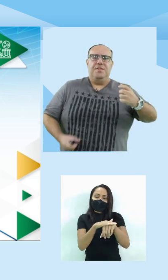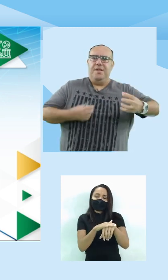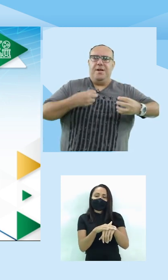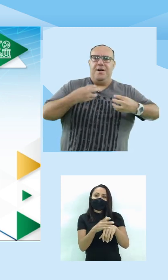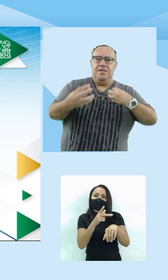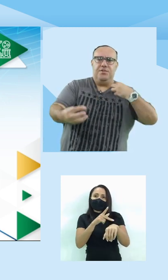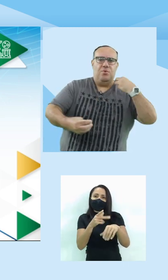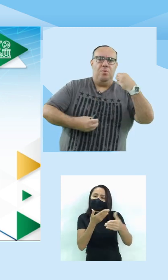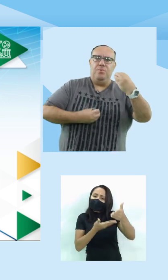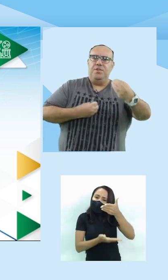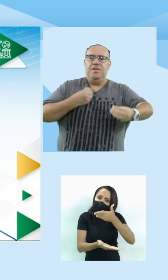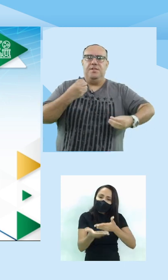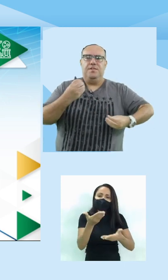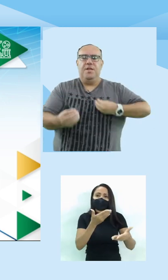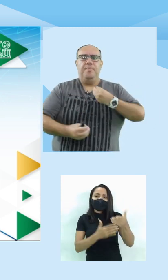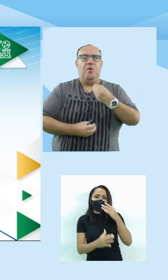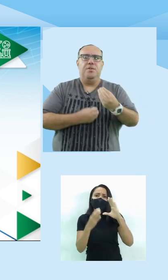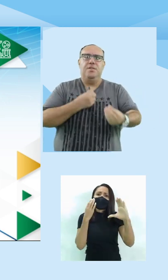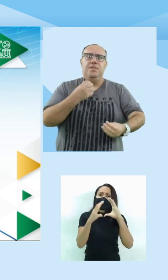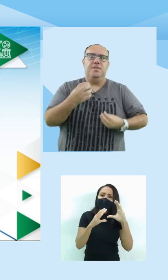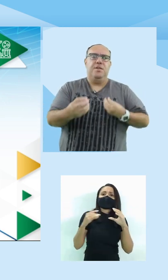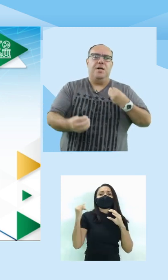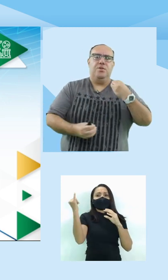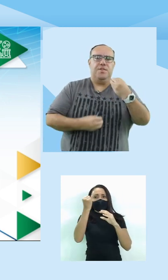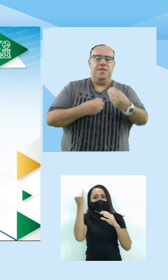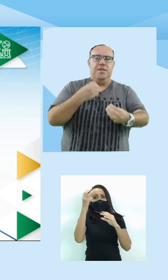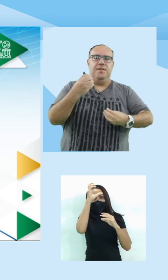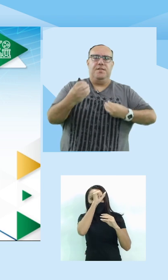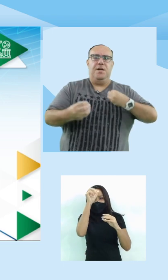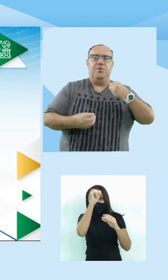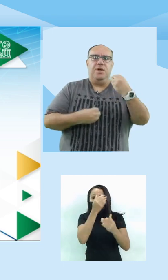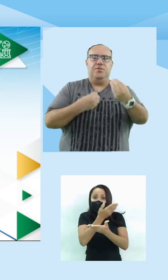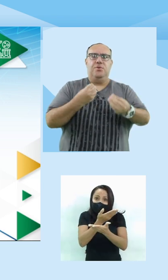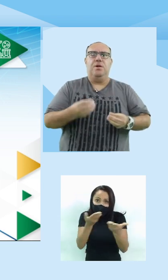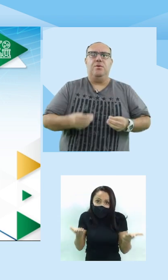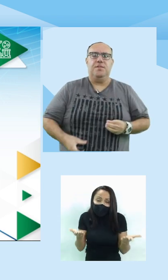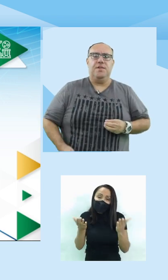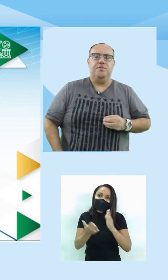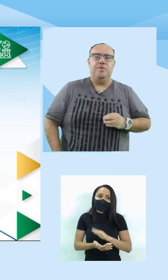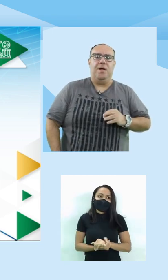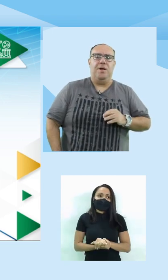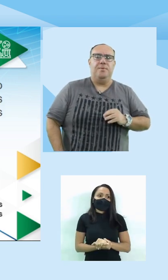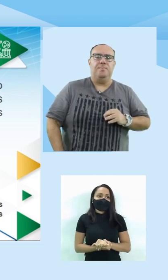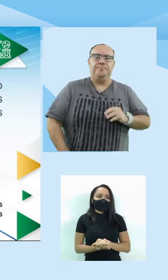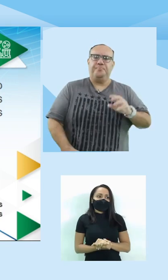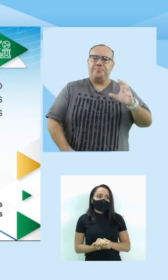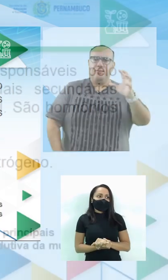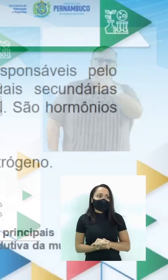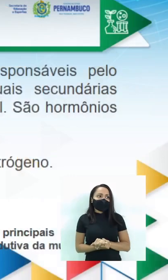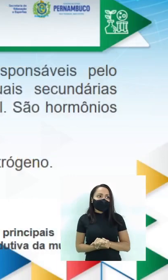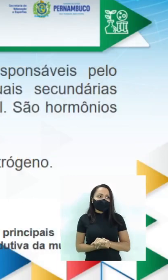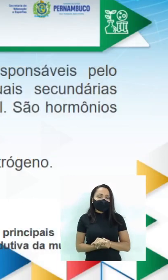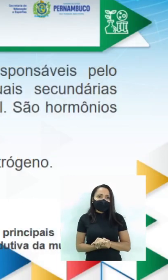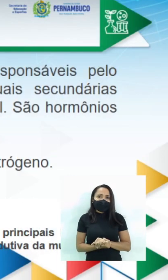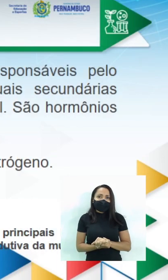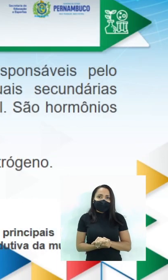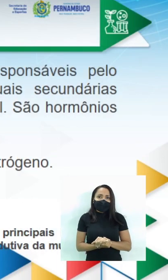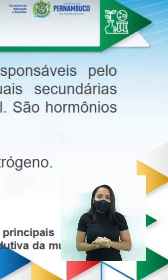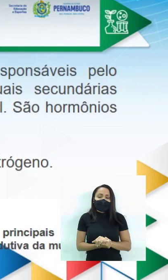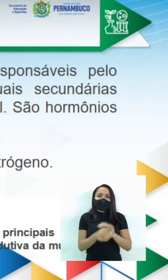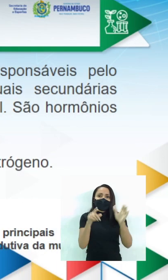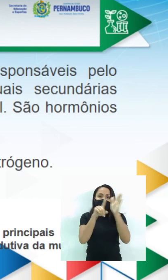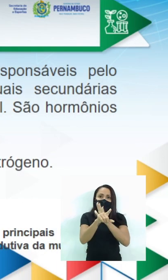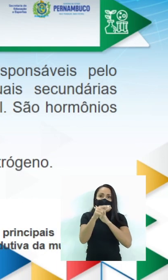pessoas, interajam, comuniquem-se, que é importante a nossa riqueza educacional, tá certo? Vamos lá. Exercício